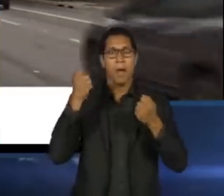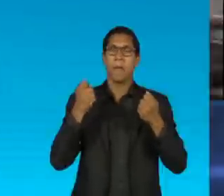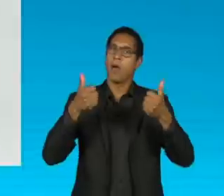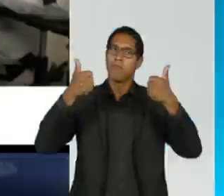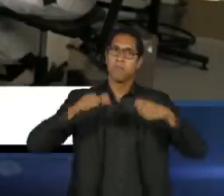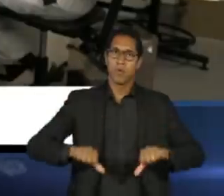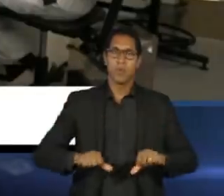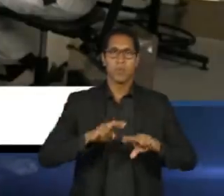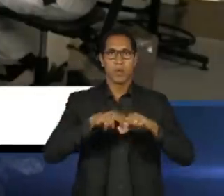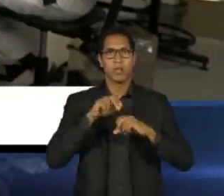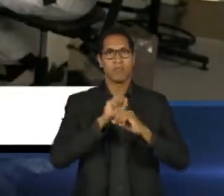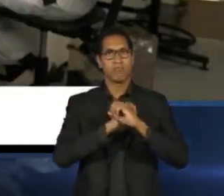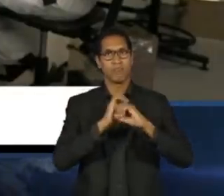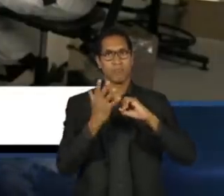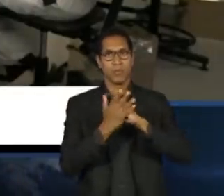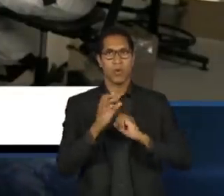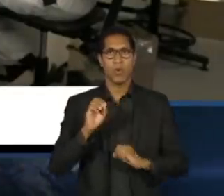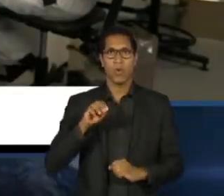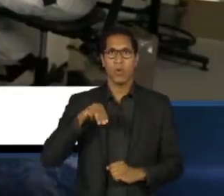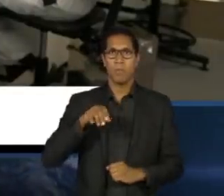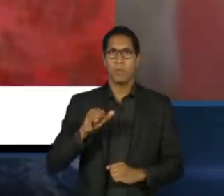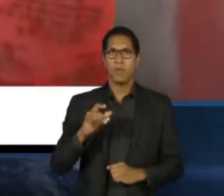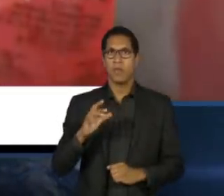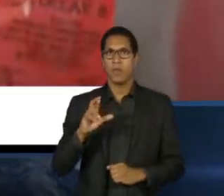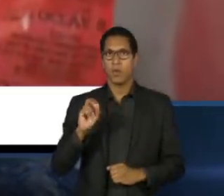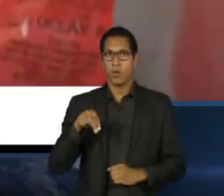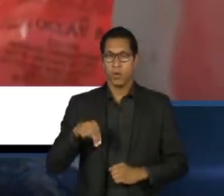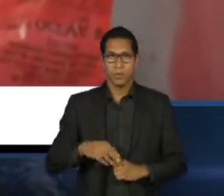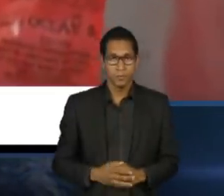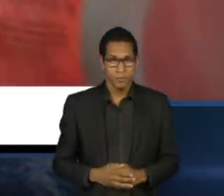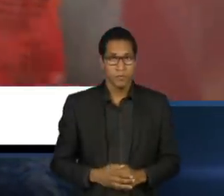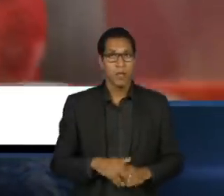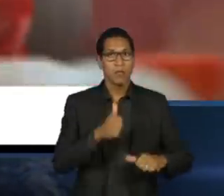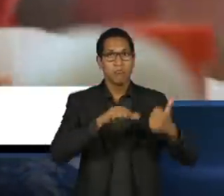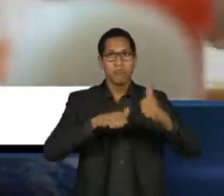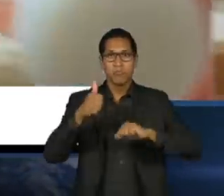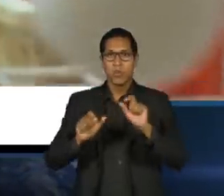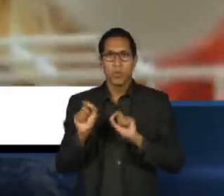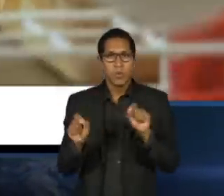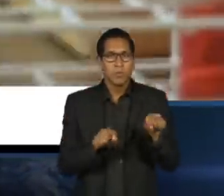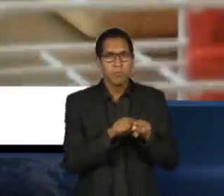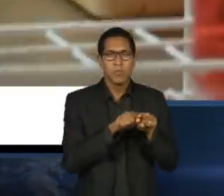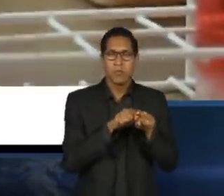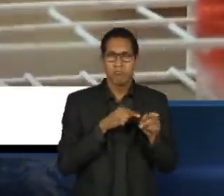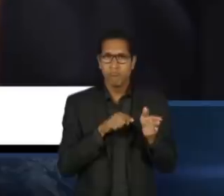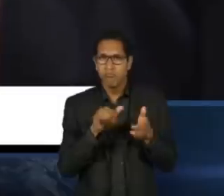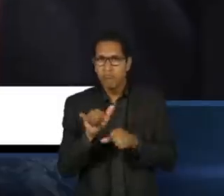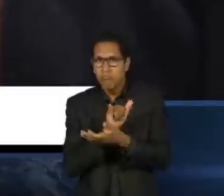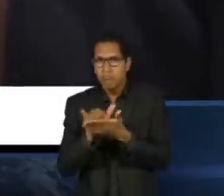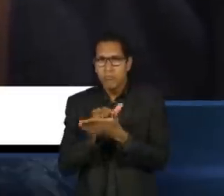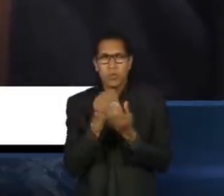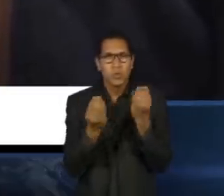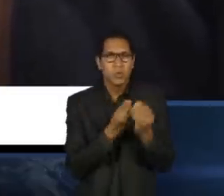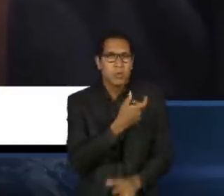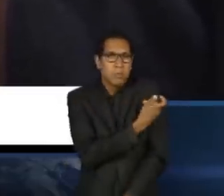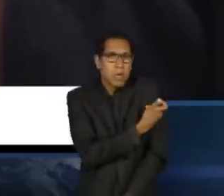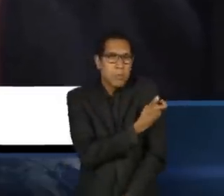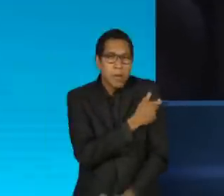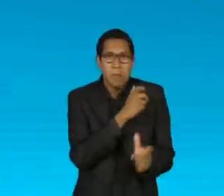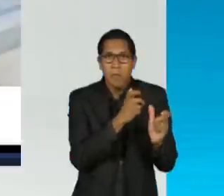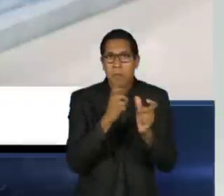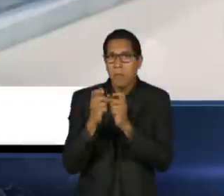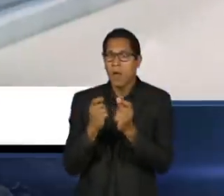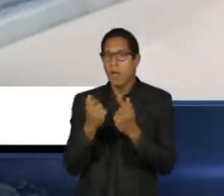Ômicron. Laboratórios preparam estratégias para vacinas caso novas cepas demonstrem resistência aos imunizantes